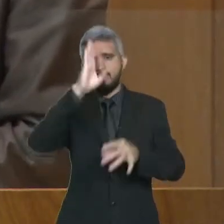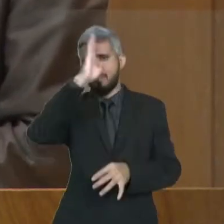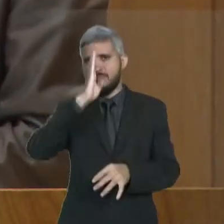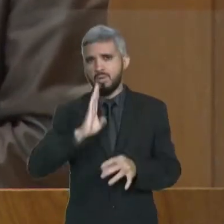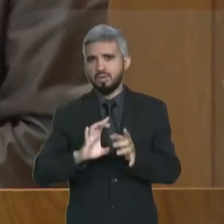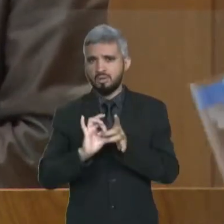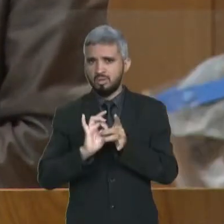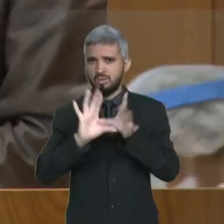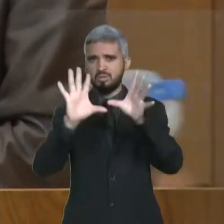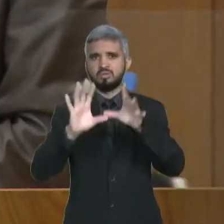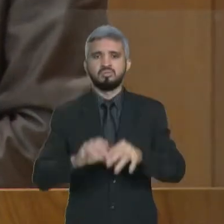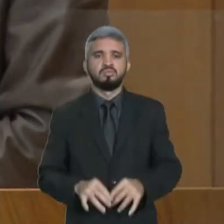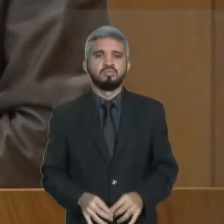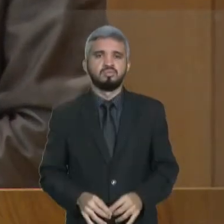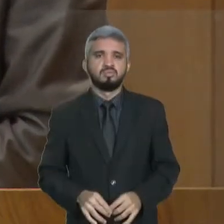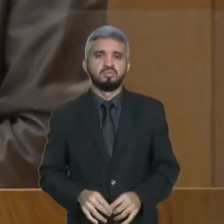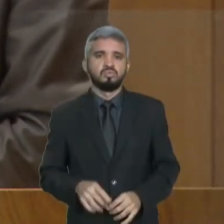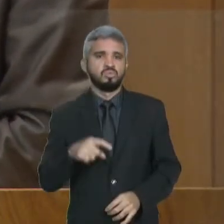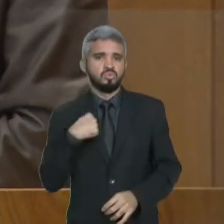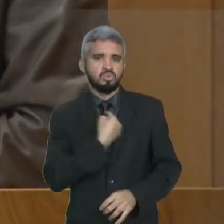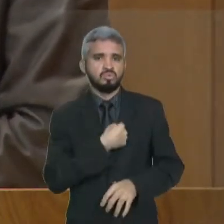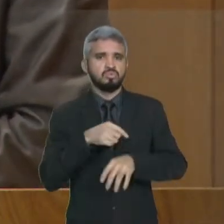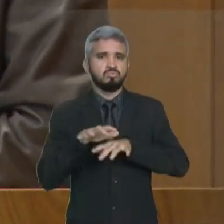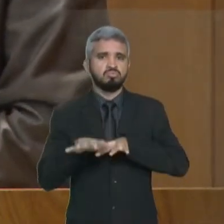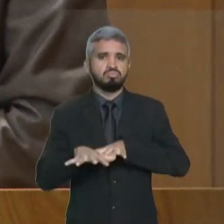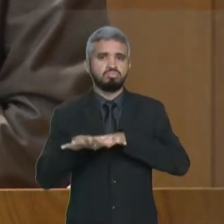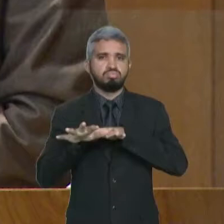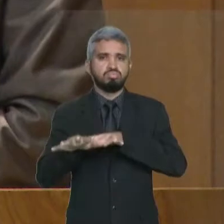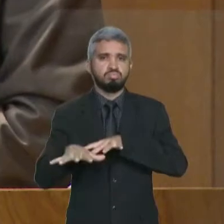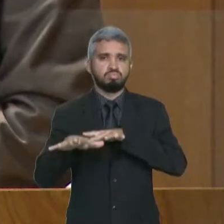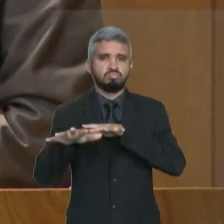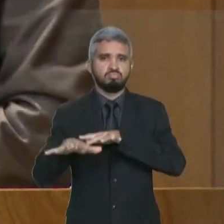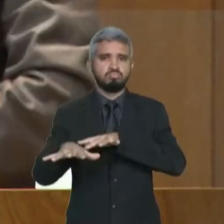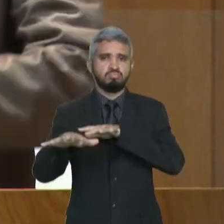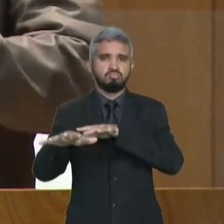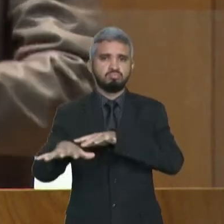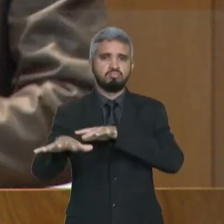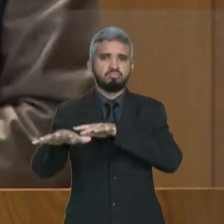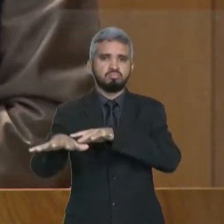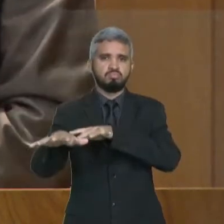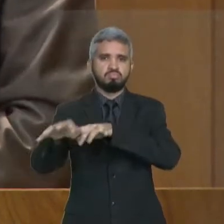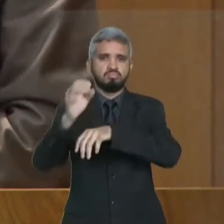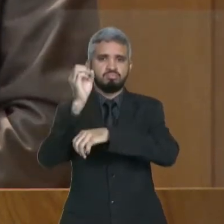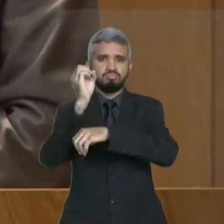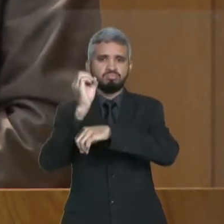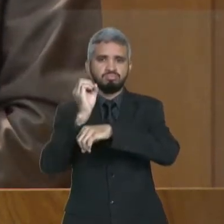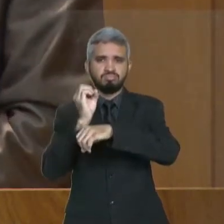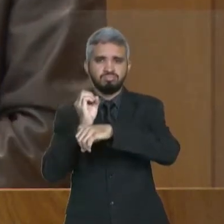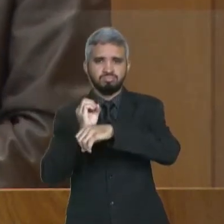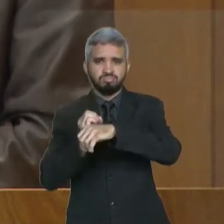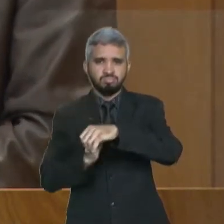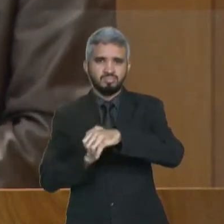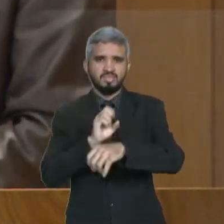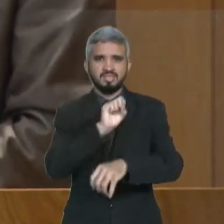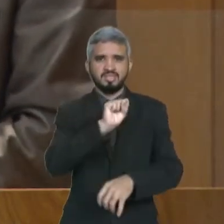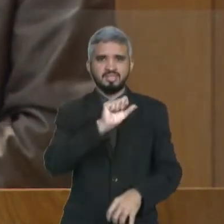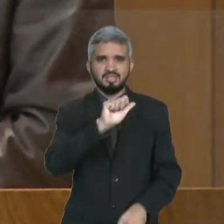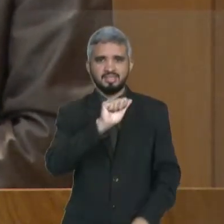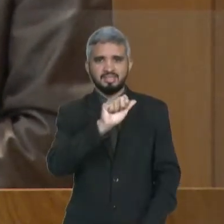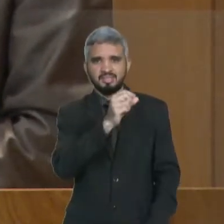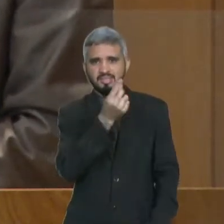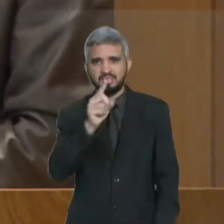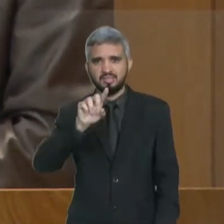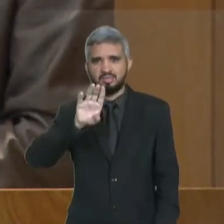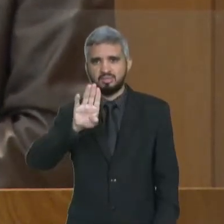caminhada no final de tarde na cidade de São Bento colocando finalmente o bloco na rua como eu digo